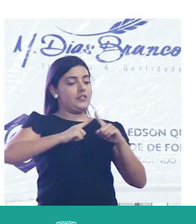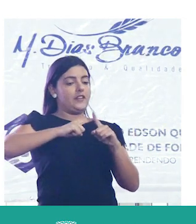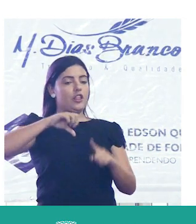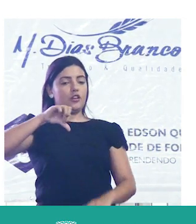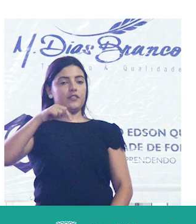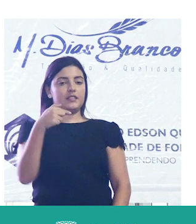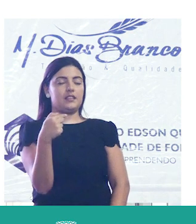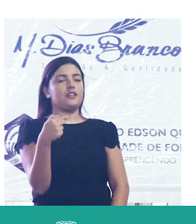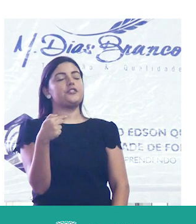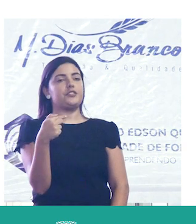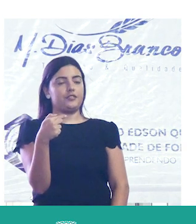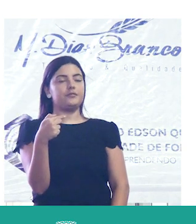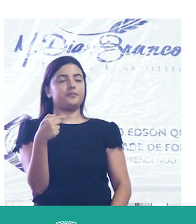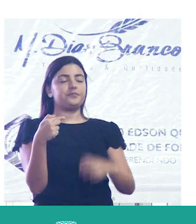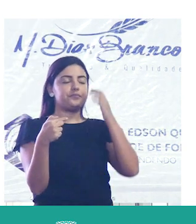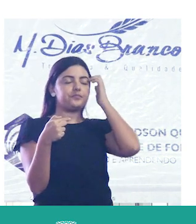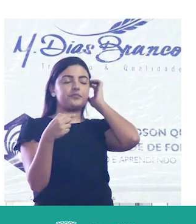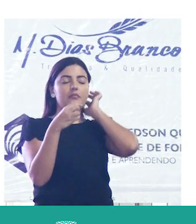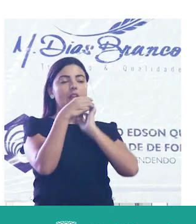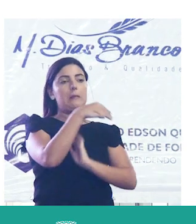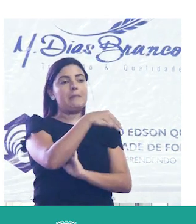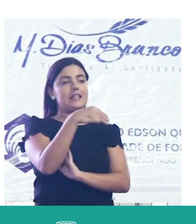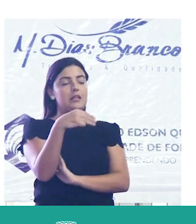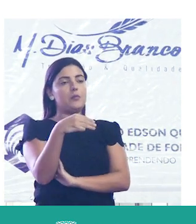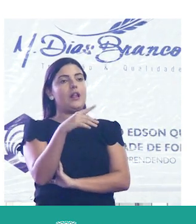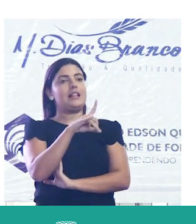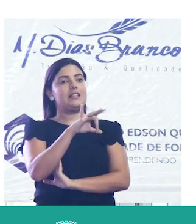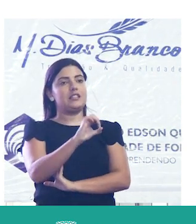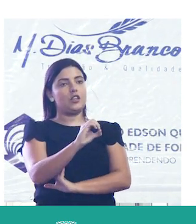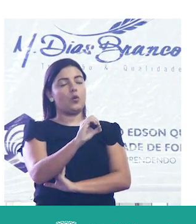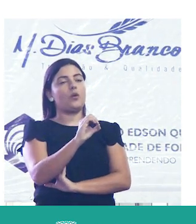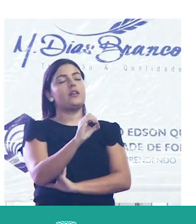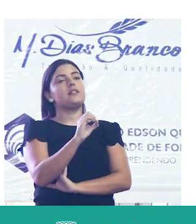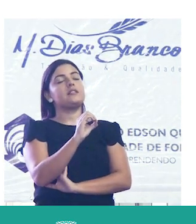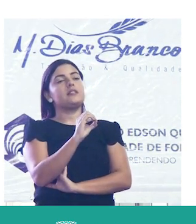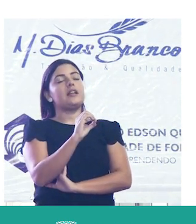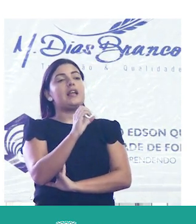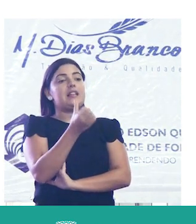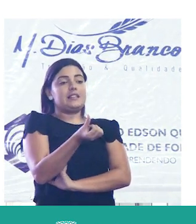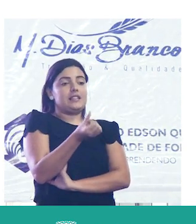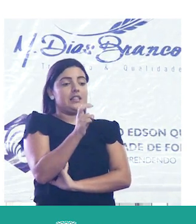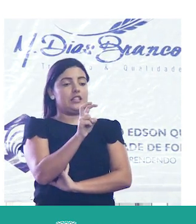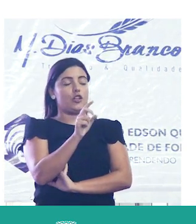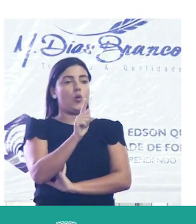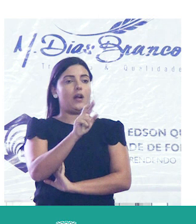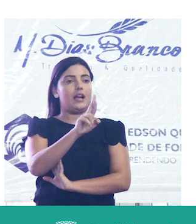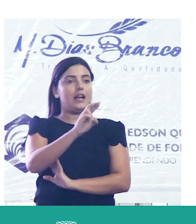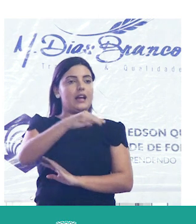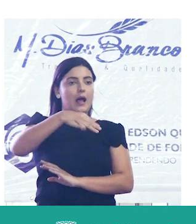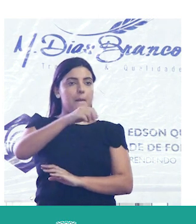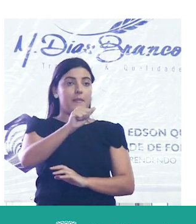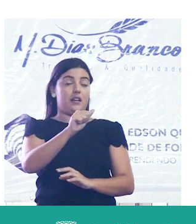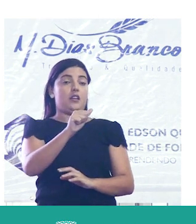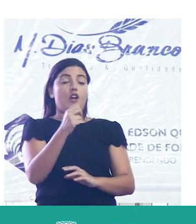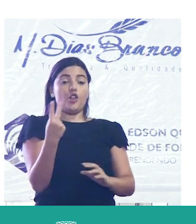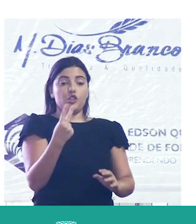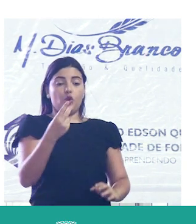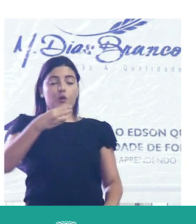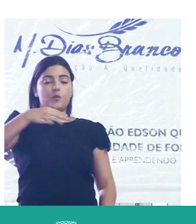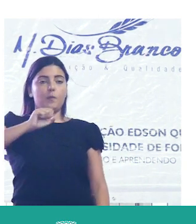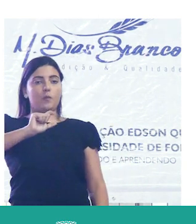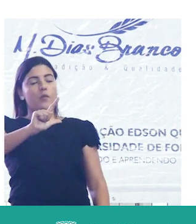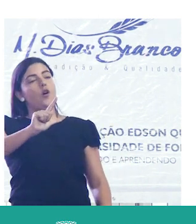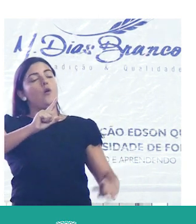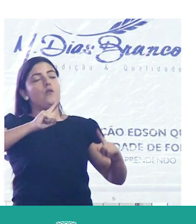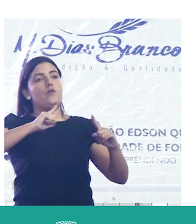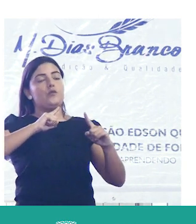97. A massa molar do zinco também foi dada, 65 gramas por mol. Como aqui são 2 mols, 2